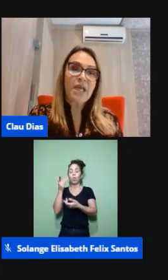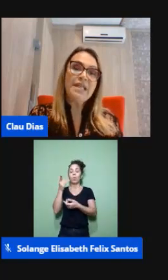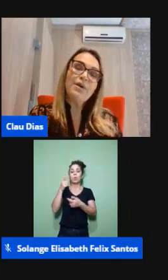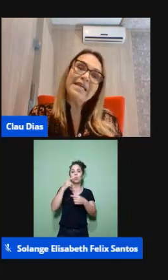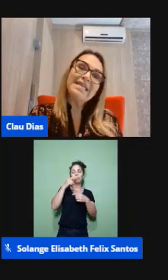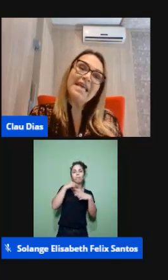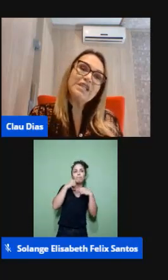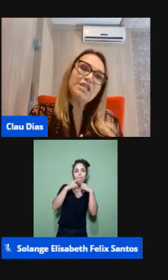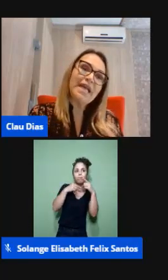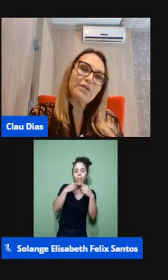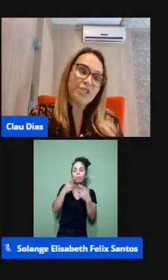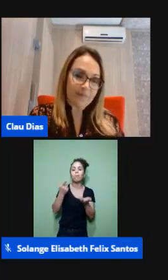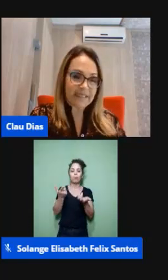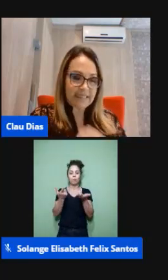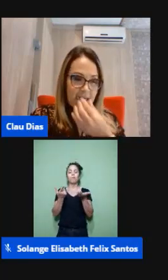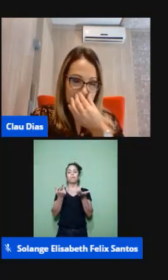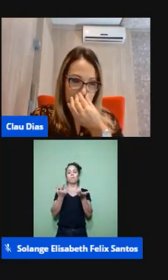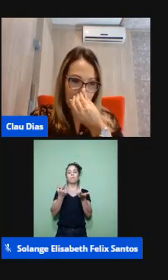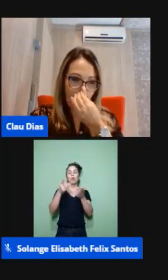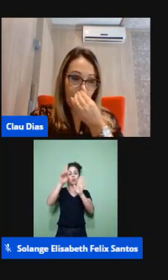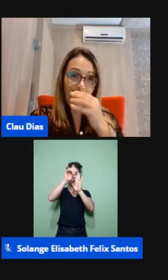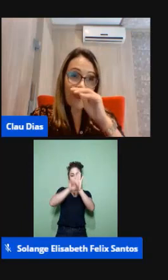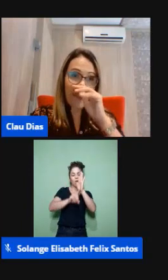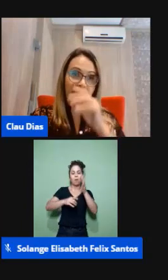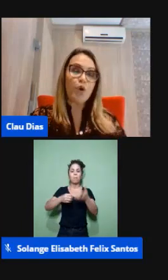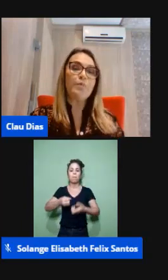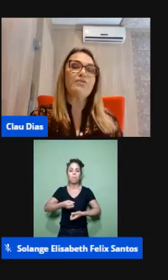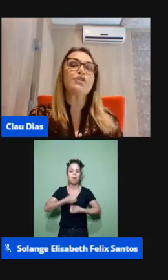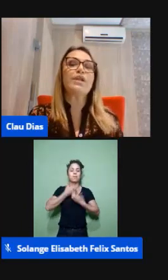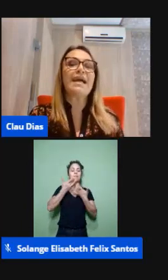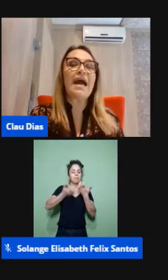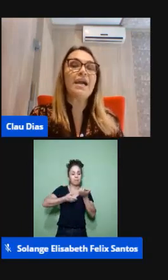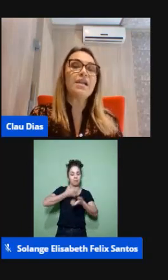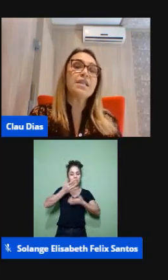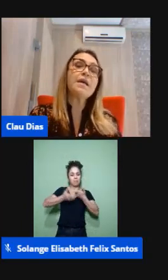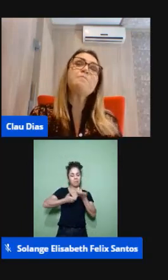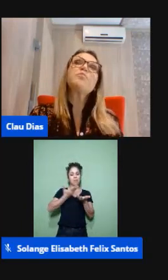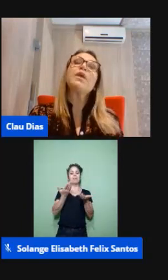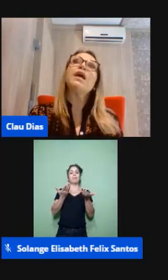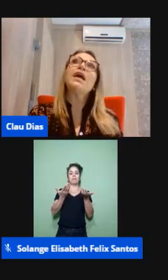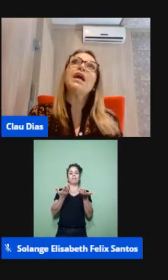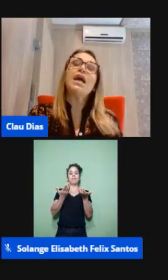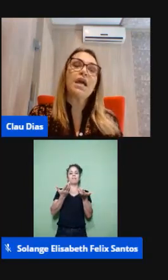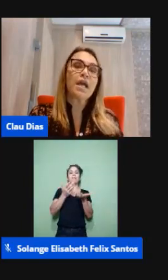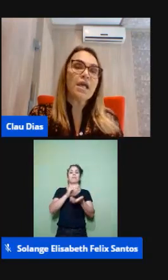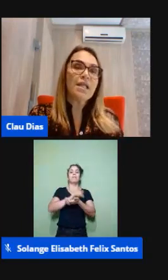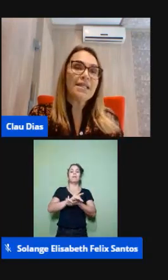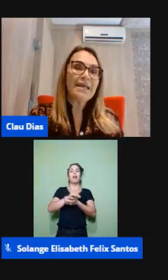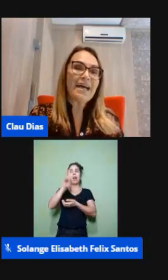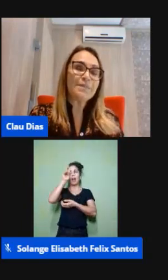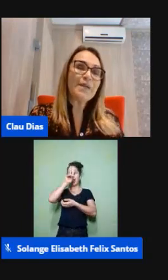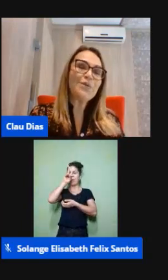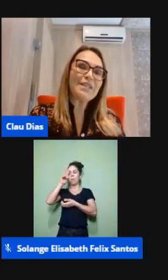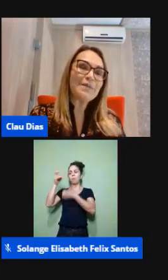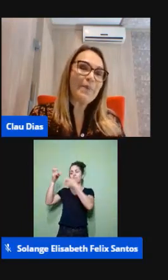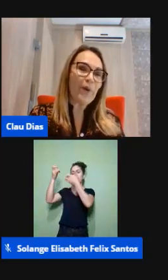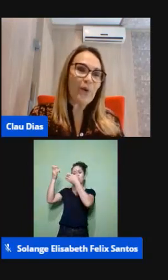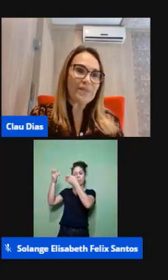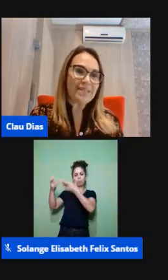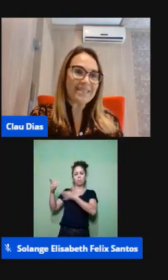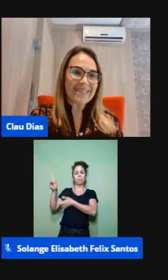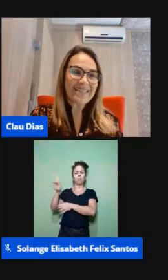né? Então, aqui nesse direito de expressar-se, como bem lembrou a professora Carla, né? As